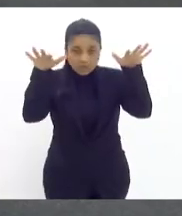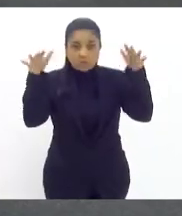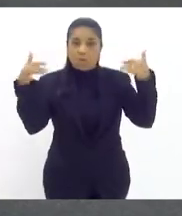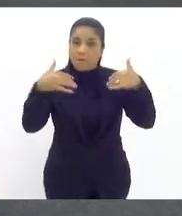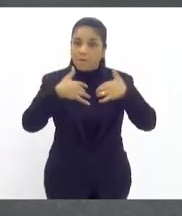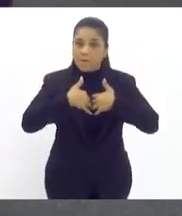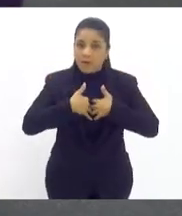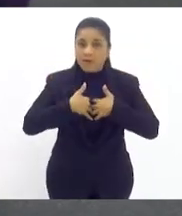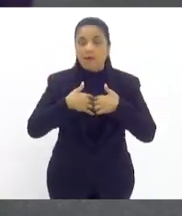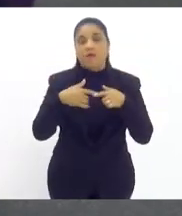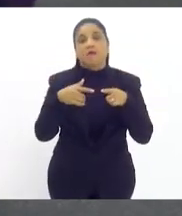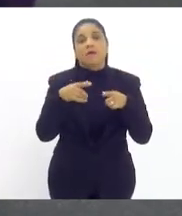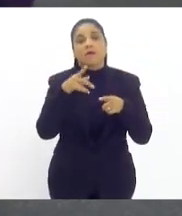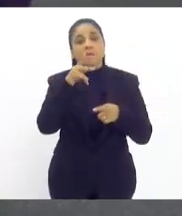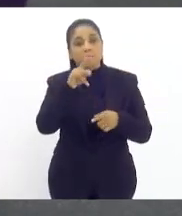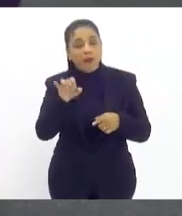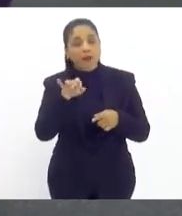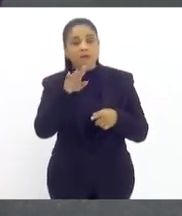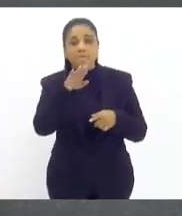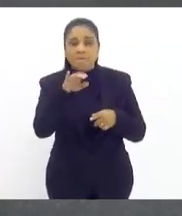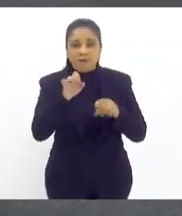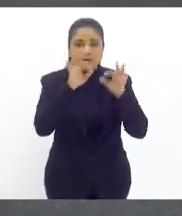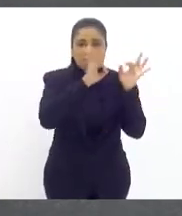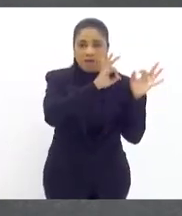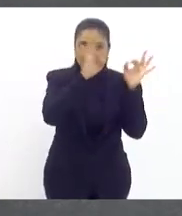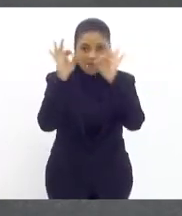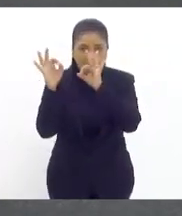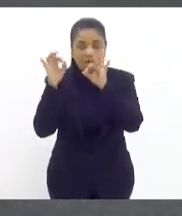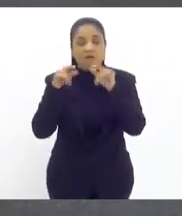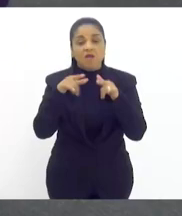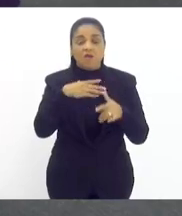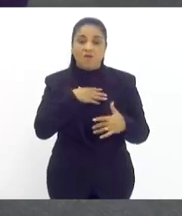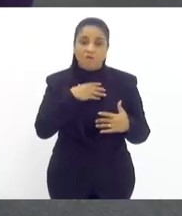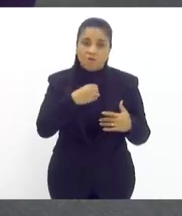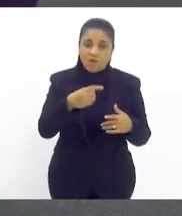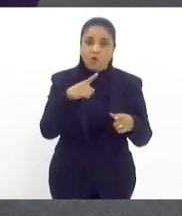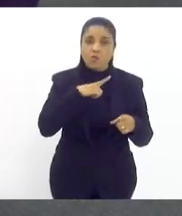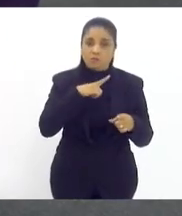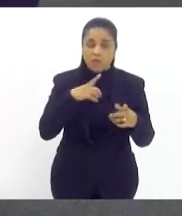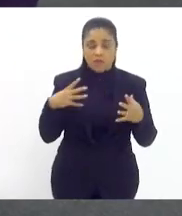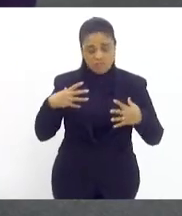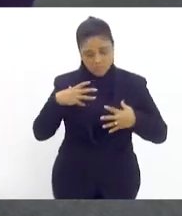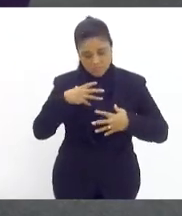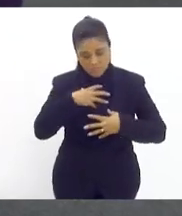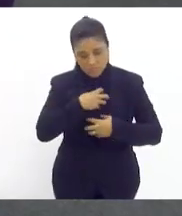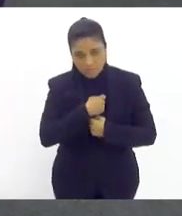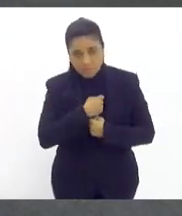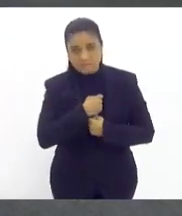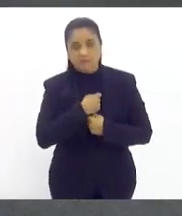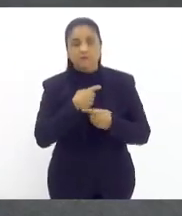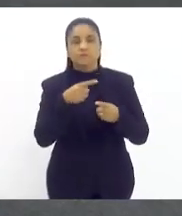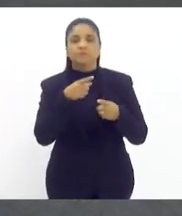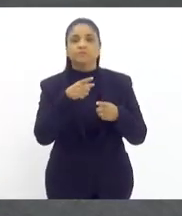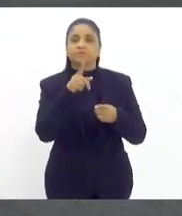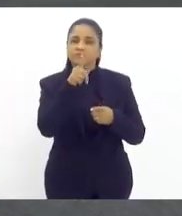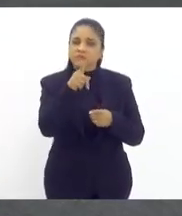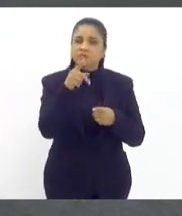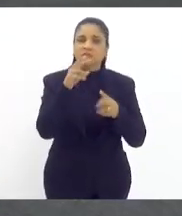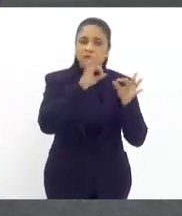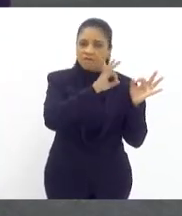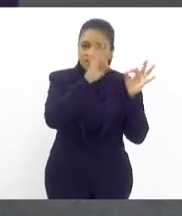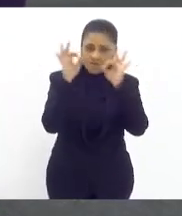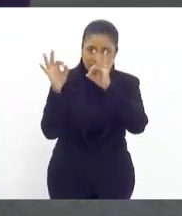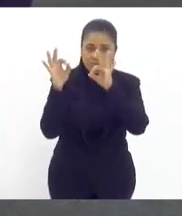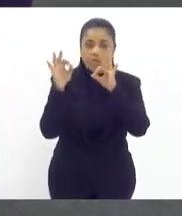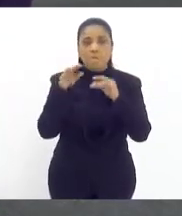você pai que está nos assistindo que tem um filho que está enfrentando um quadro de depressão você pai que está nos assistindo você mãe